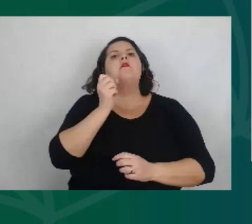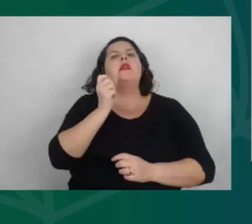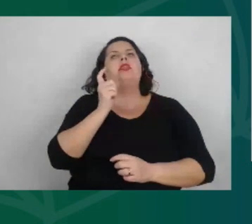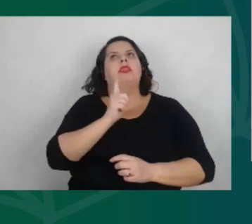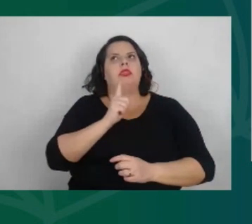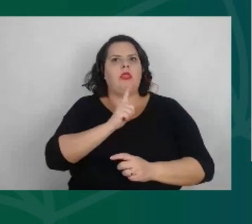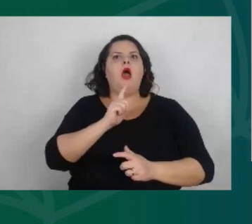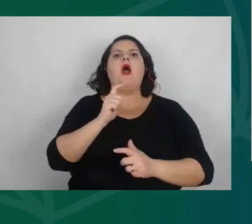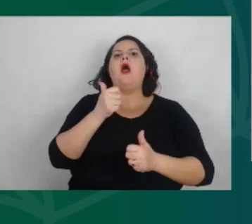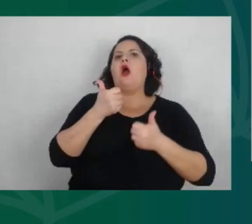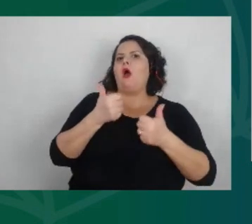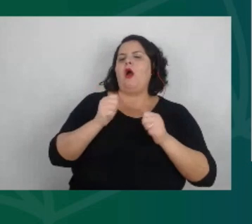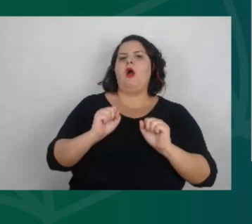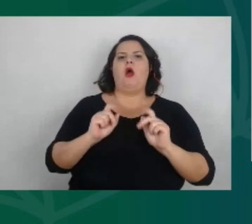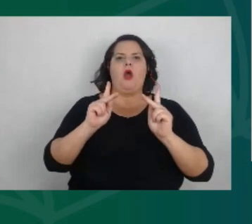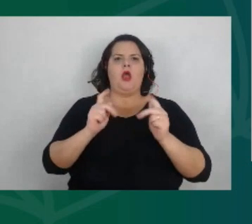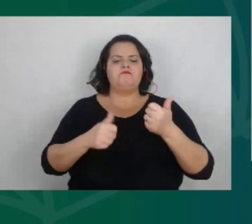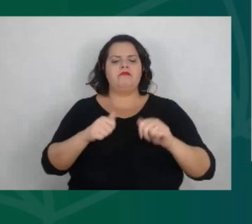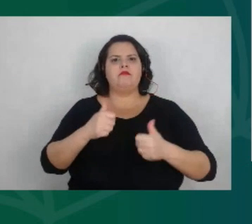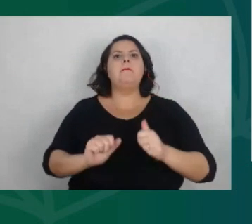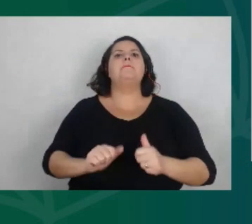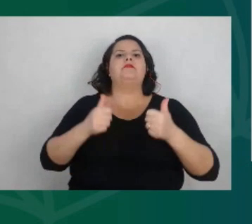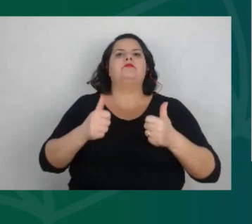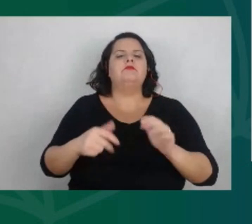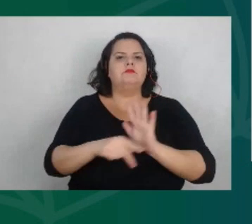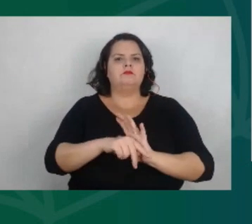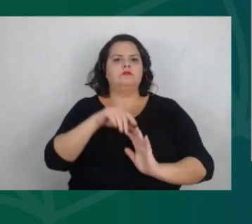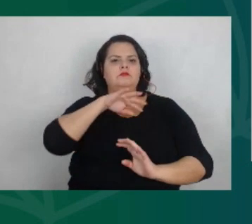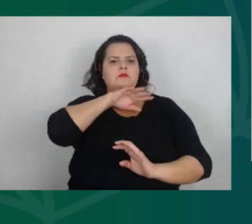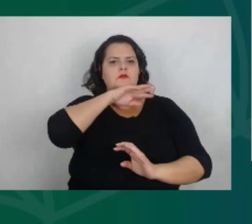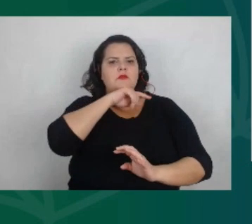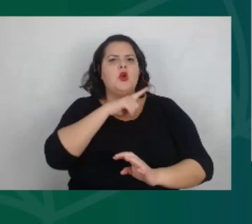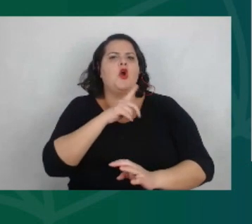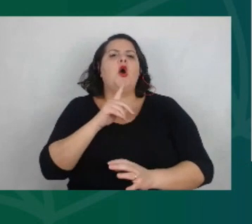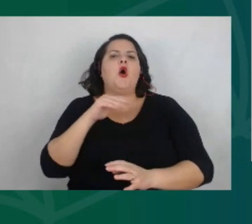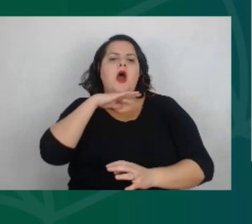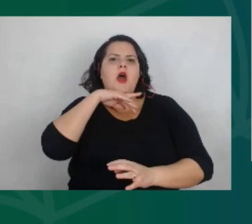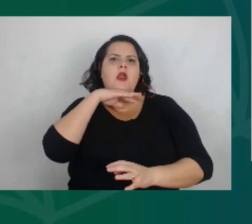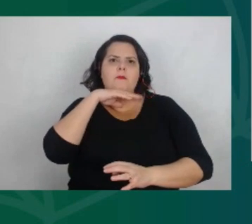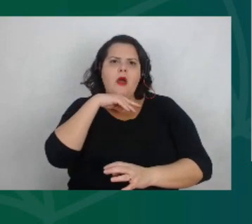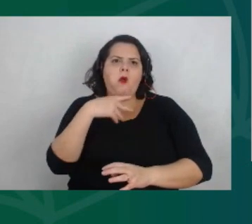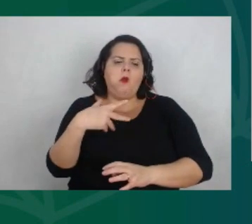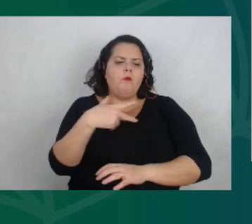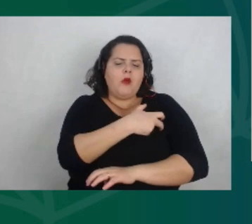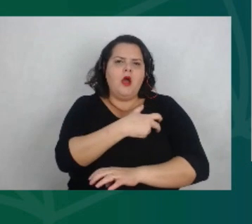os animais foram encharcados de vírus, coronavírus, o pulmão ficou